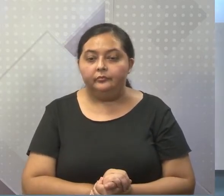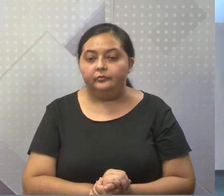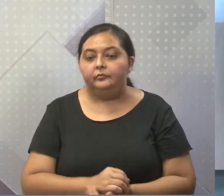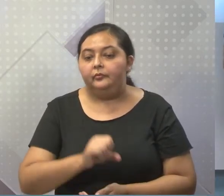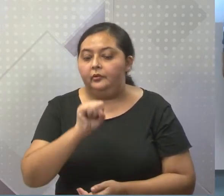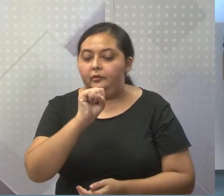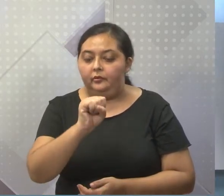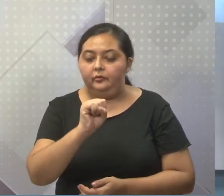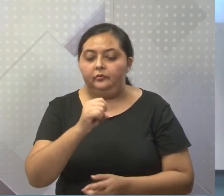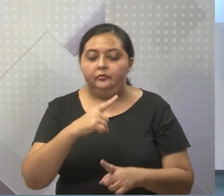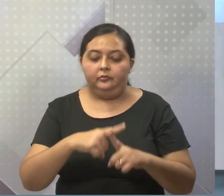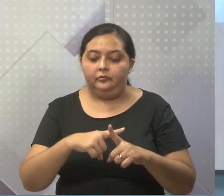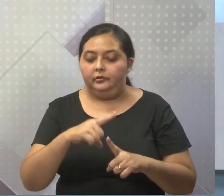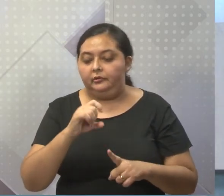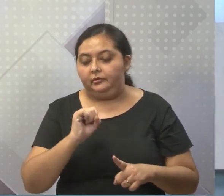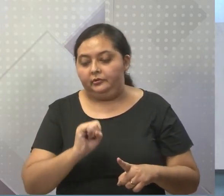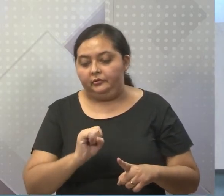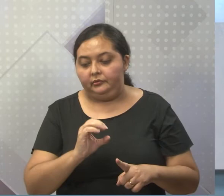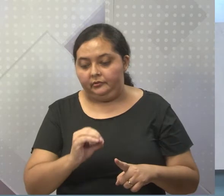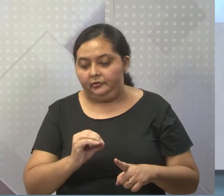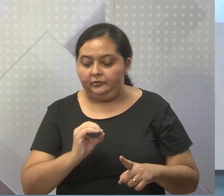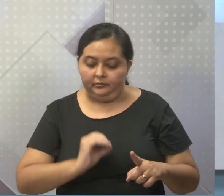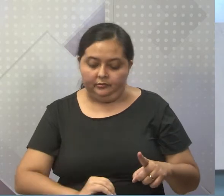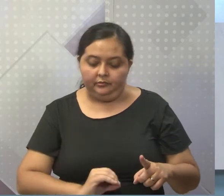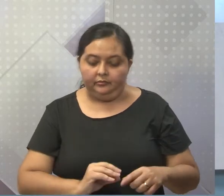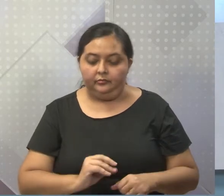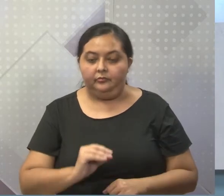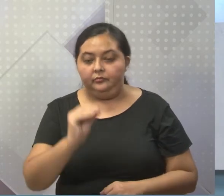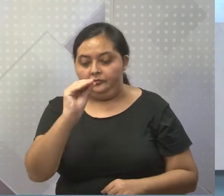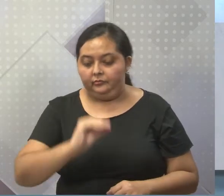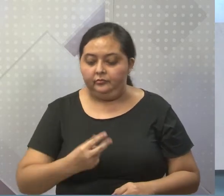E 8 vezes 0 é 0, desce 2.